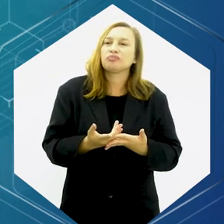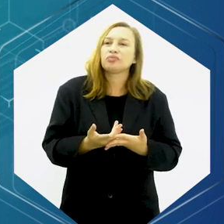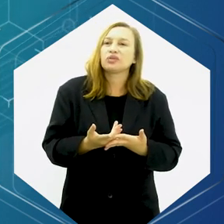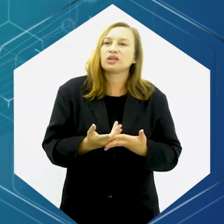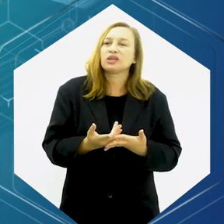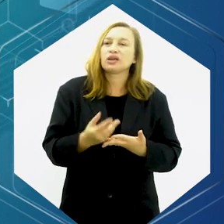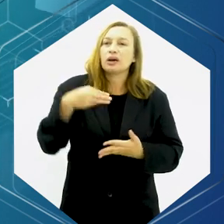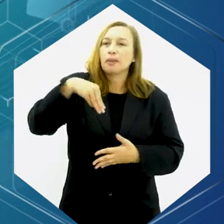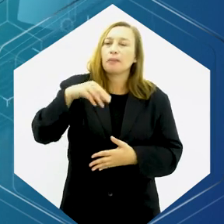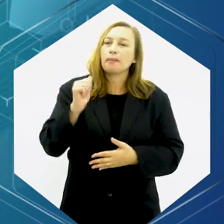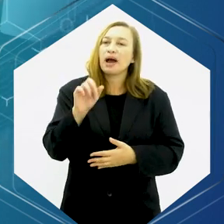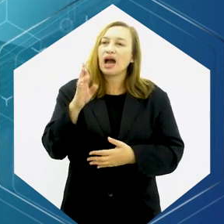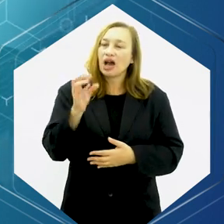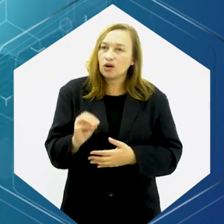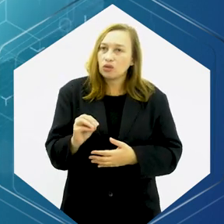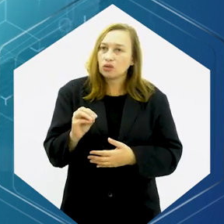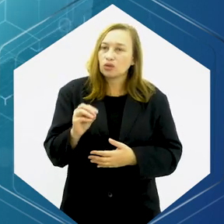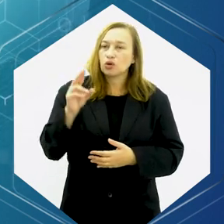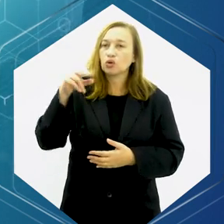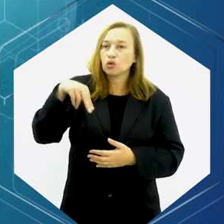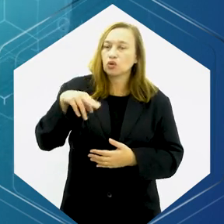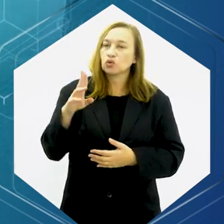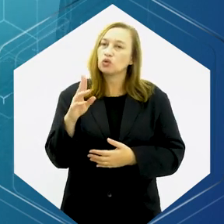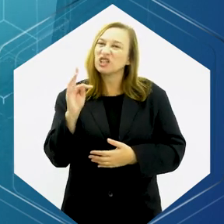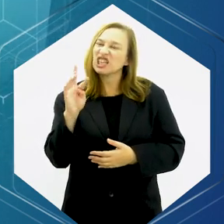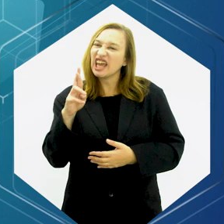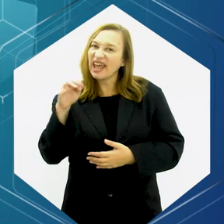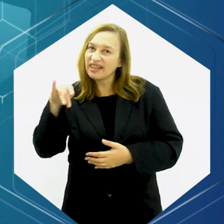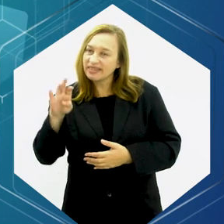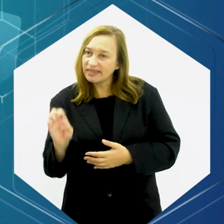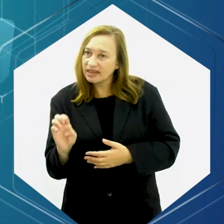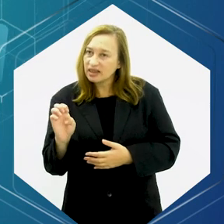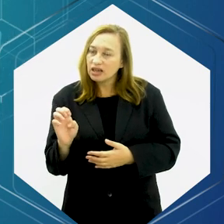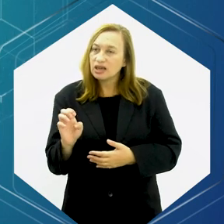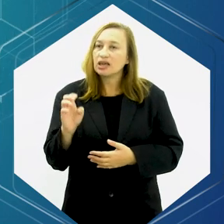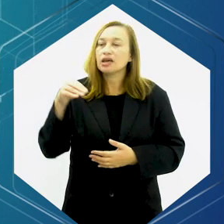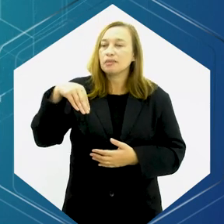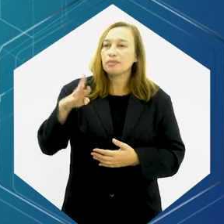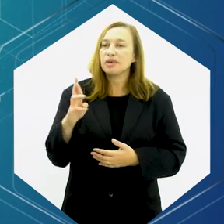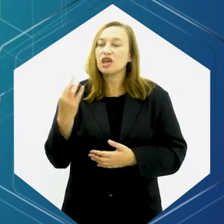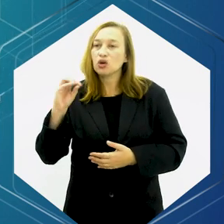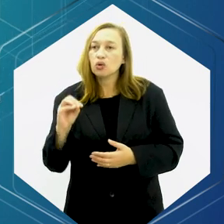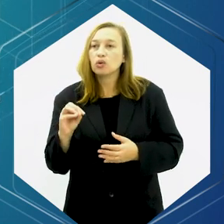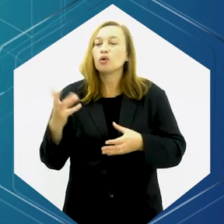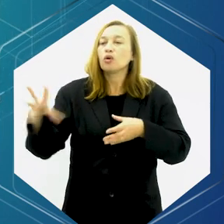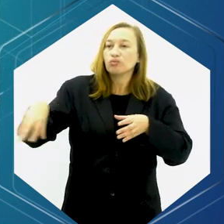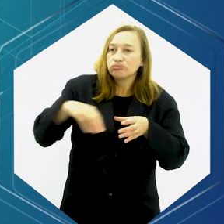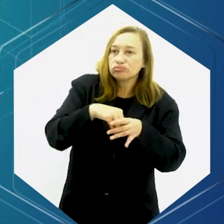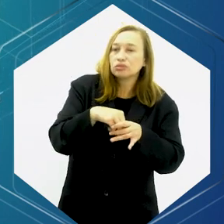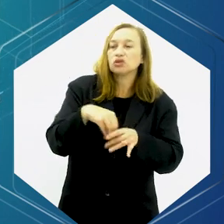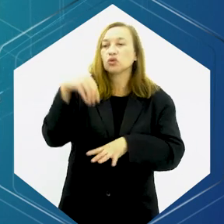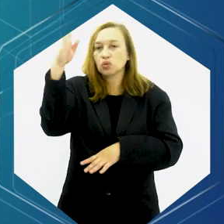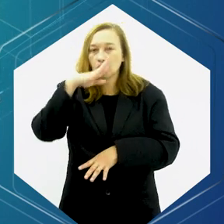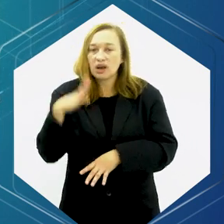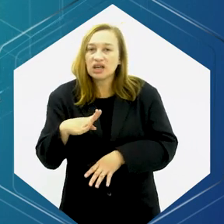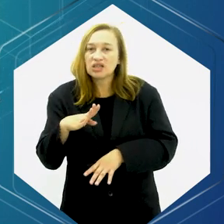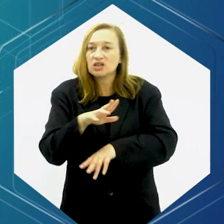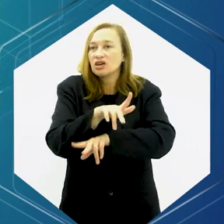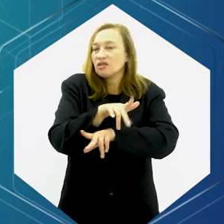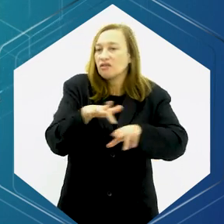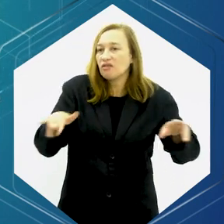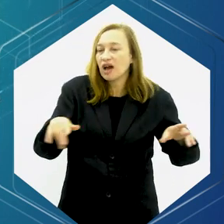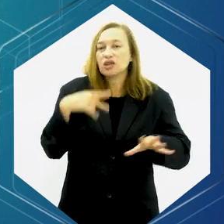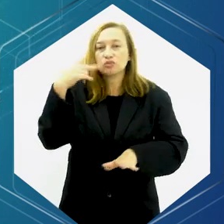e de macro e micronutrientes né enfim a a o Brasil tá implementando